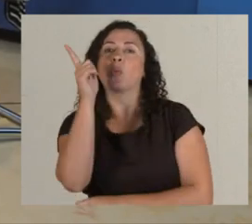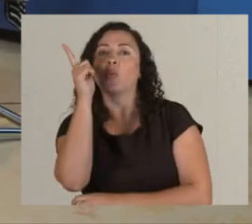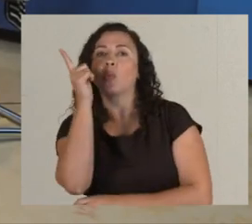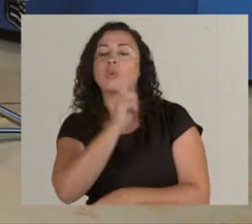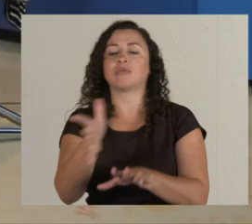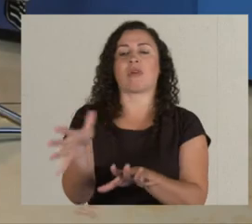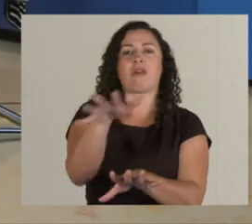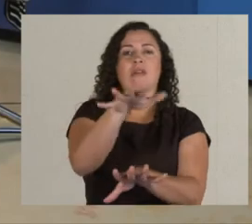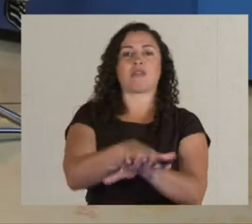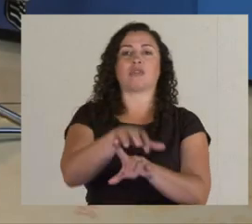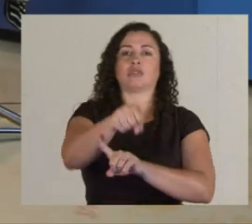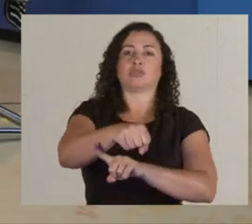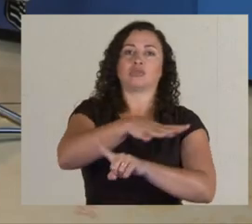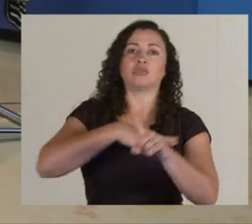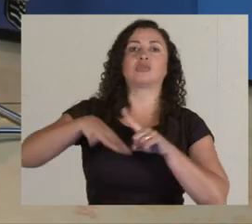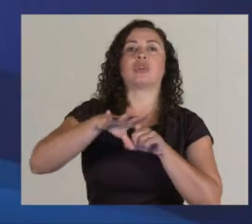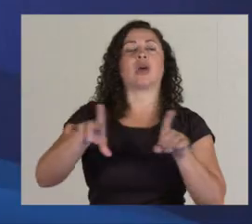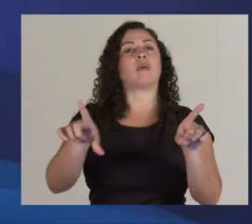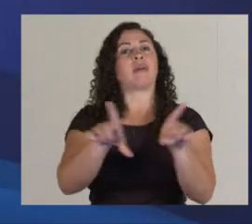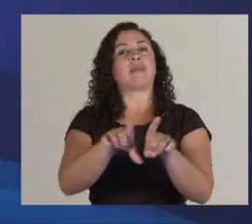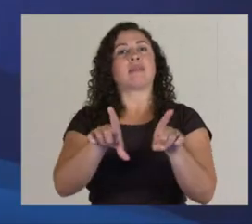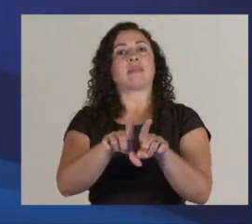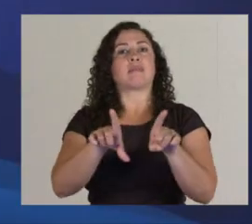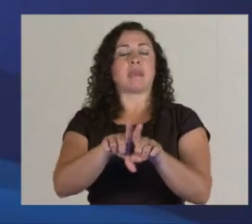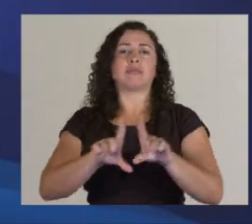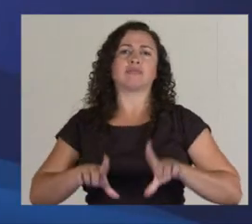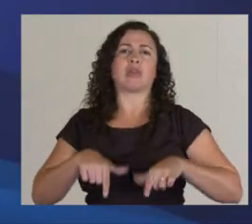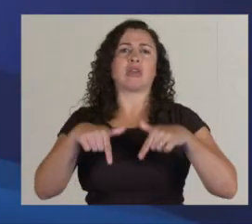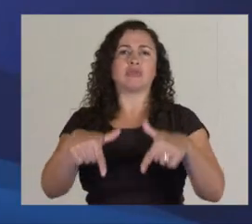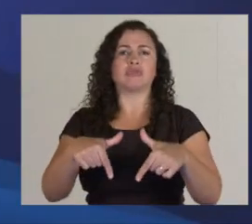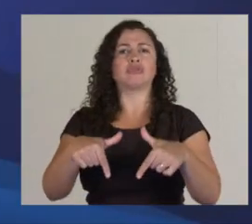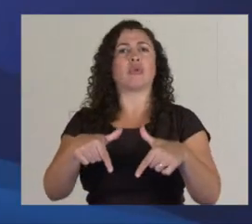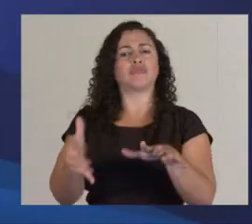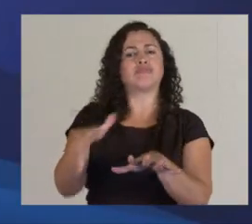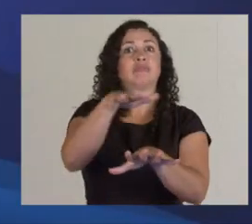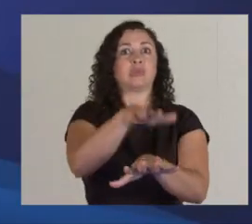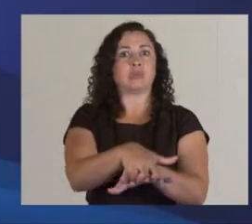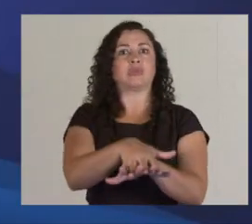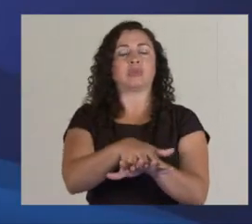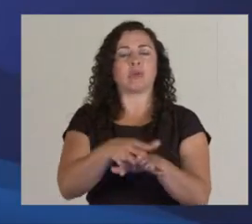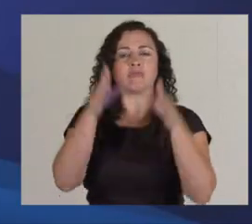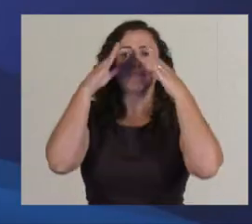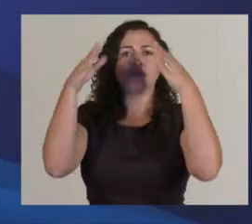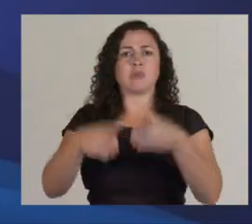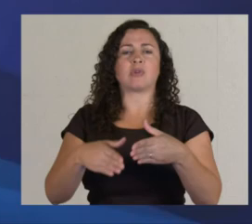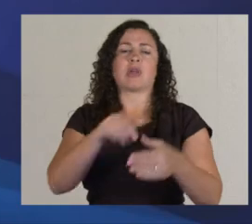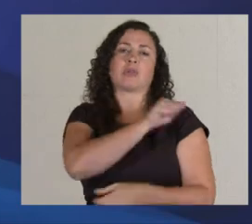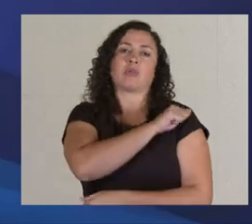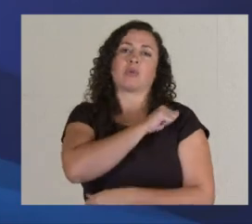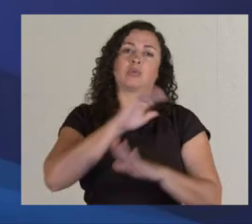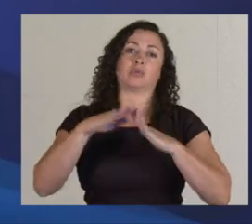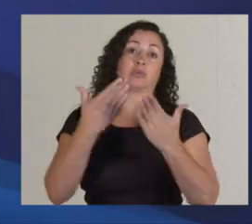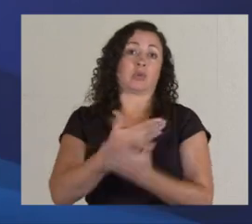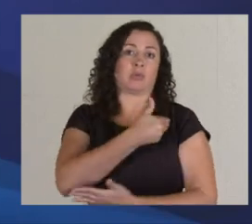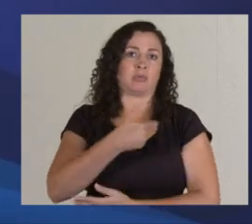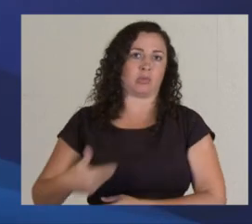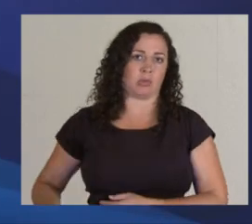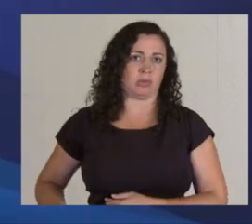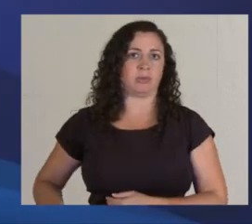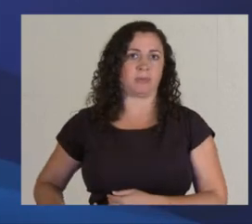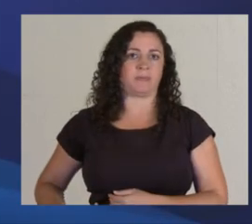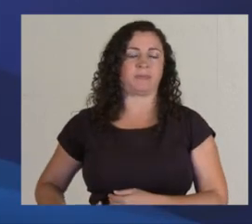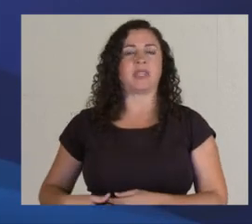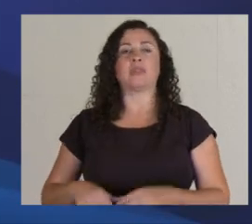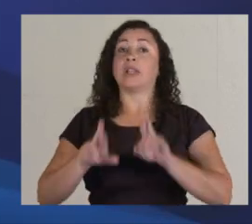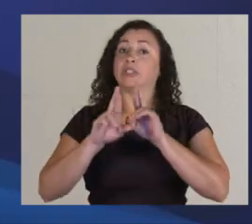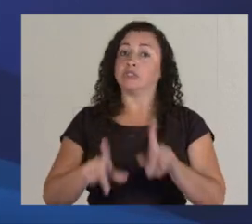a inclusão social e uma ação afirmativa para os estudantes de escola pública. Ele é mais inteligente do que um sistema de cotas, porque o sistema de